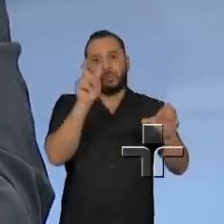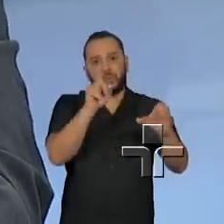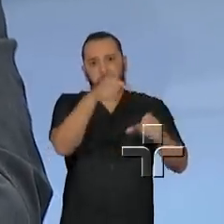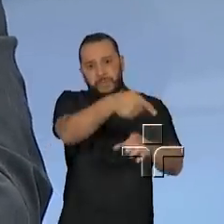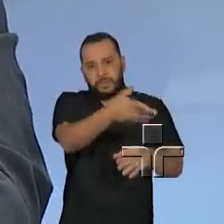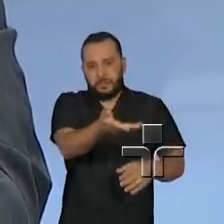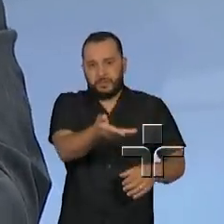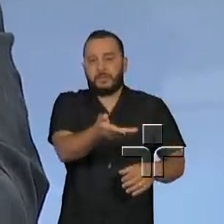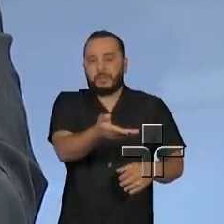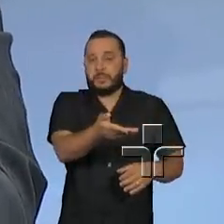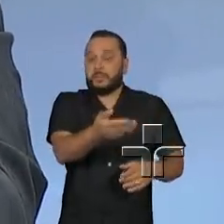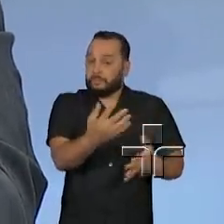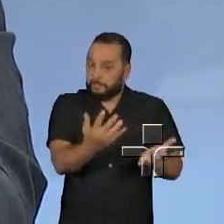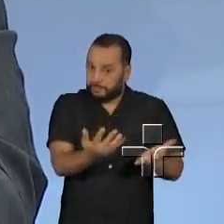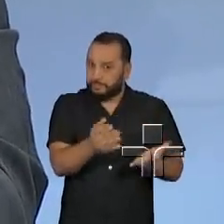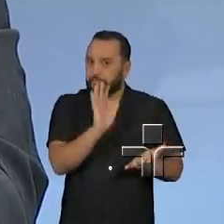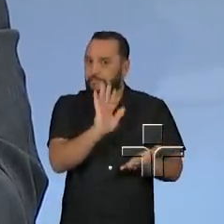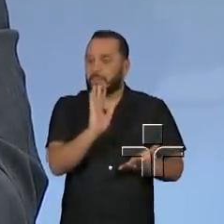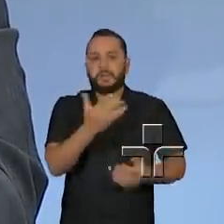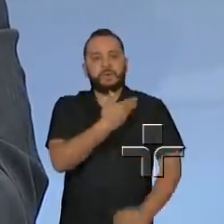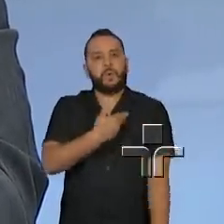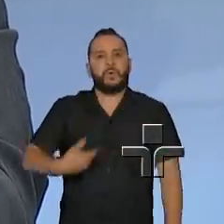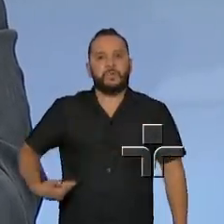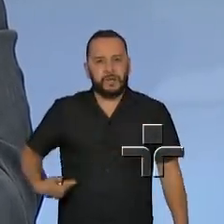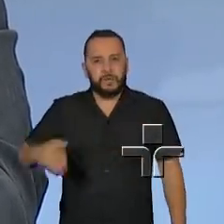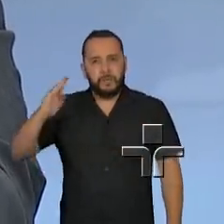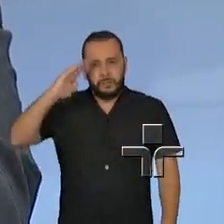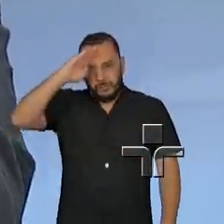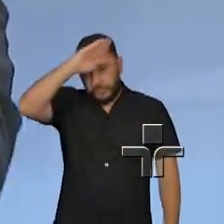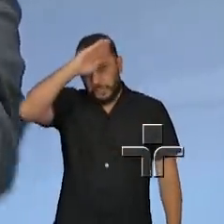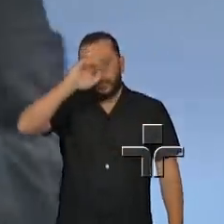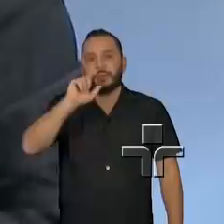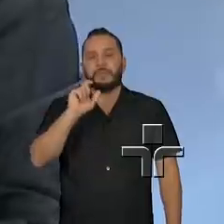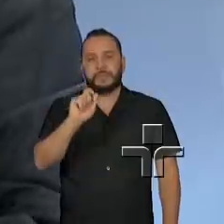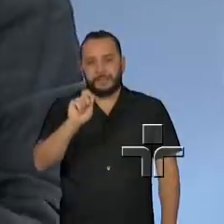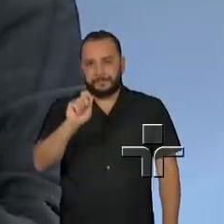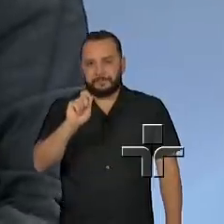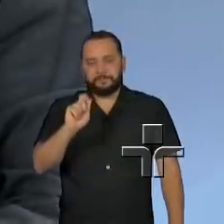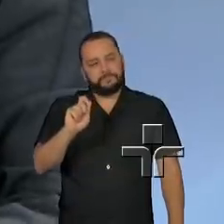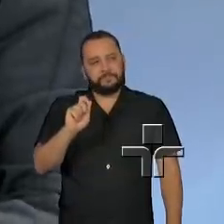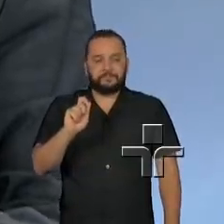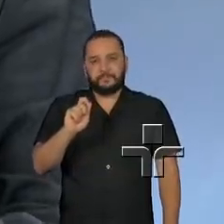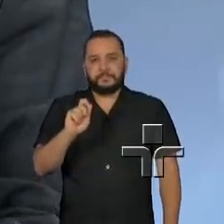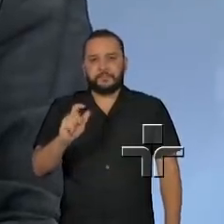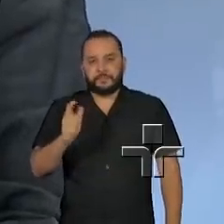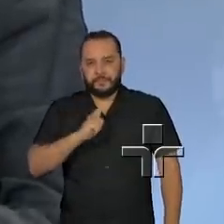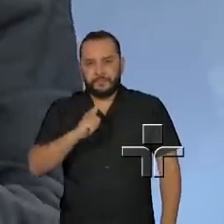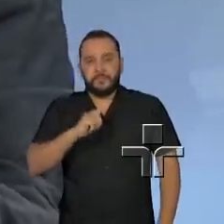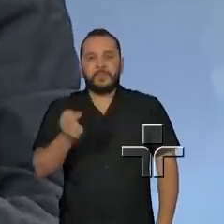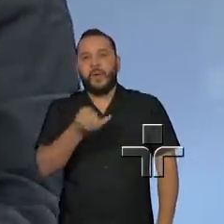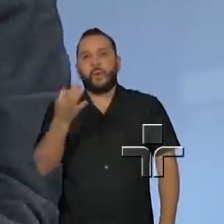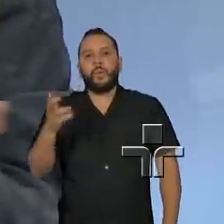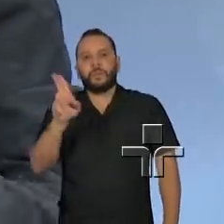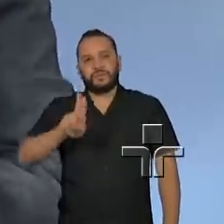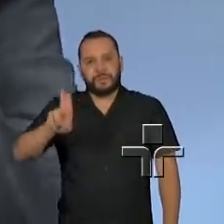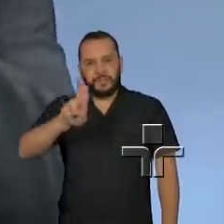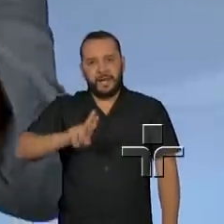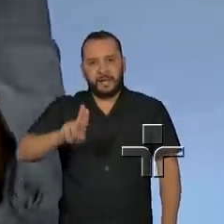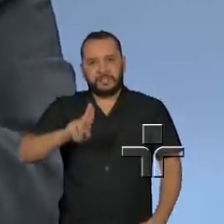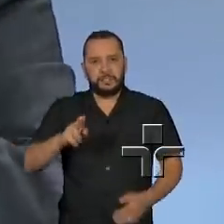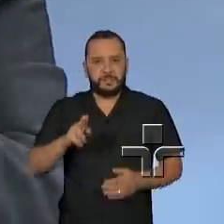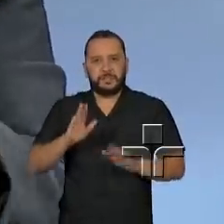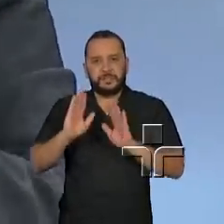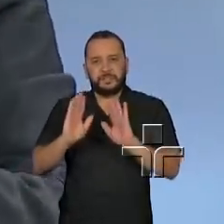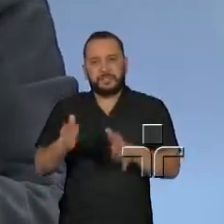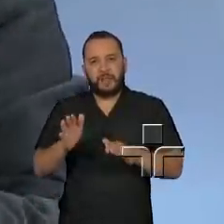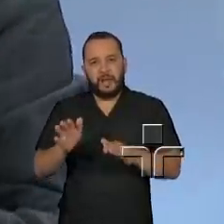gente tem visto é que o governo Bolsonaro tem aparelhado, né, tem aparelhado universidades,